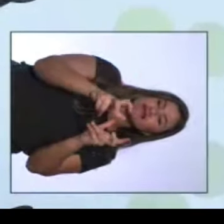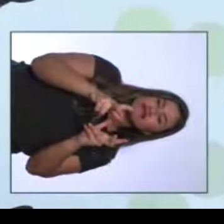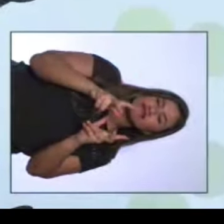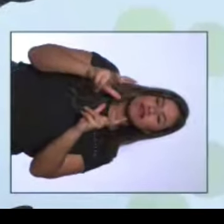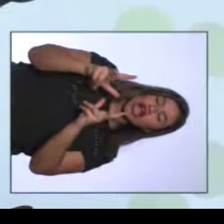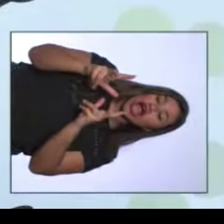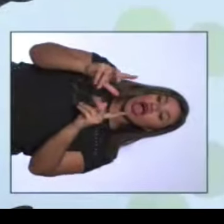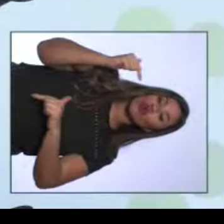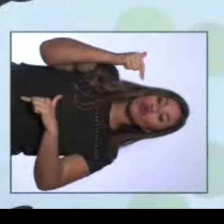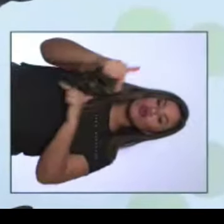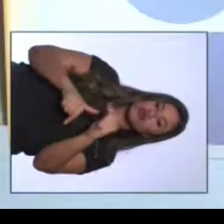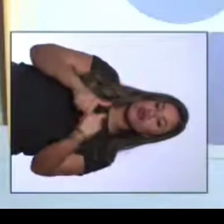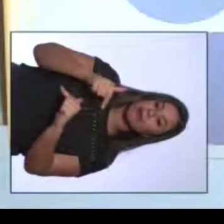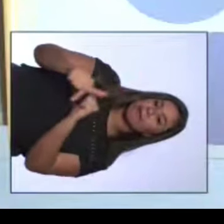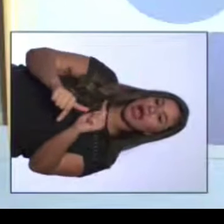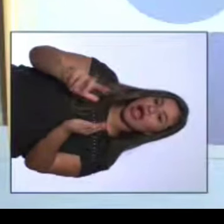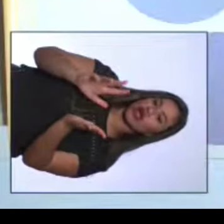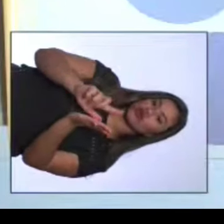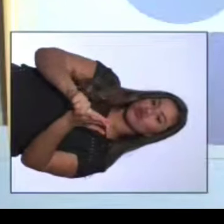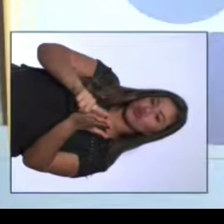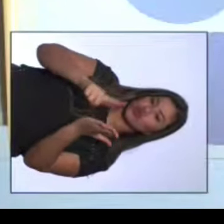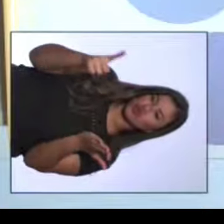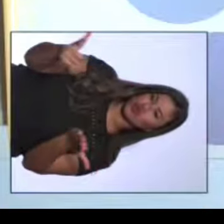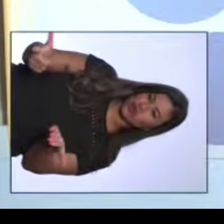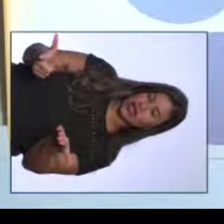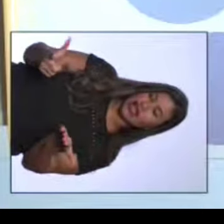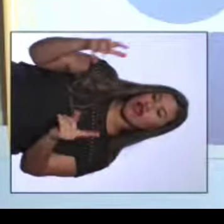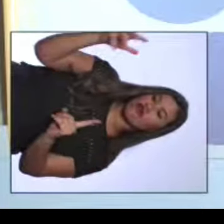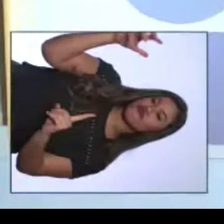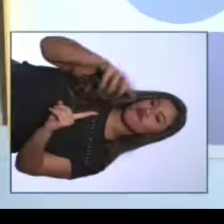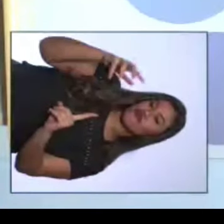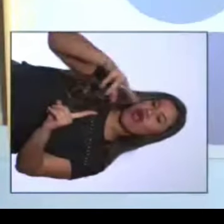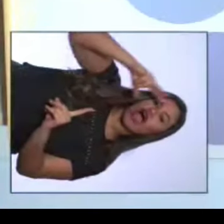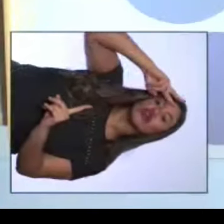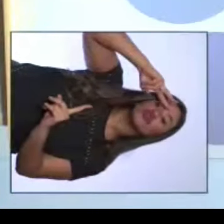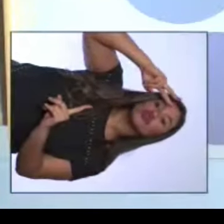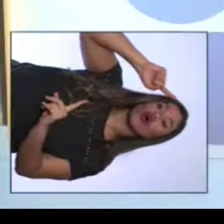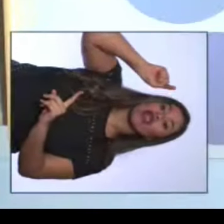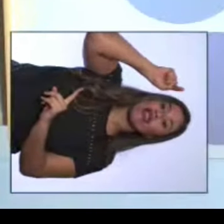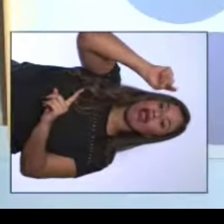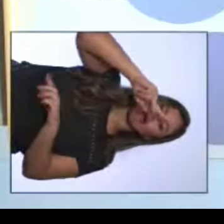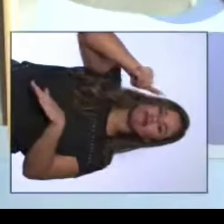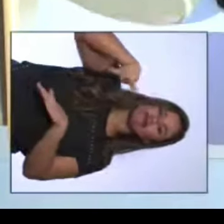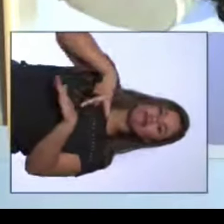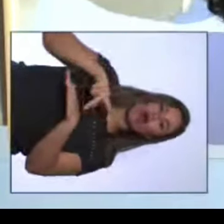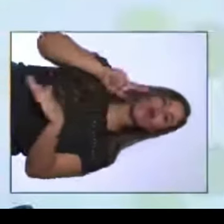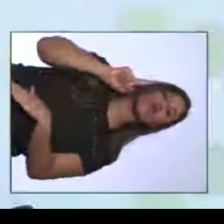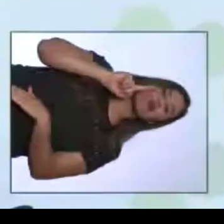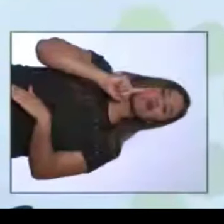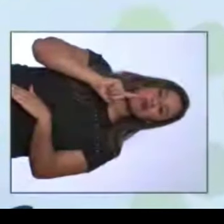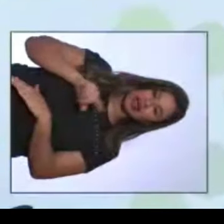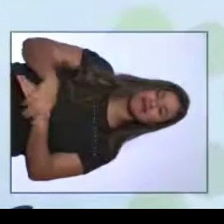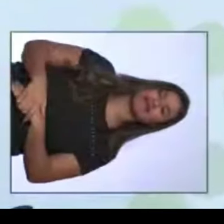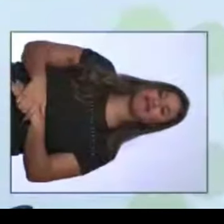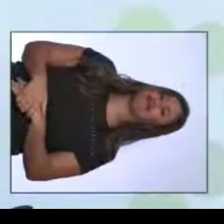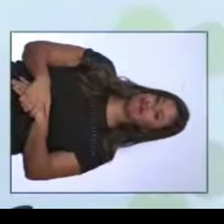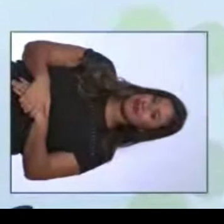influenciaram a mudança da história dos Estados Unidos. Que, convenhamos, não é pouca coisa,